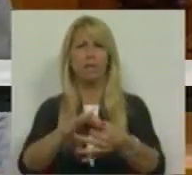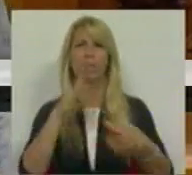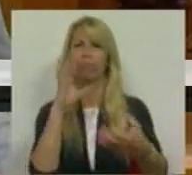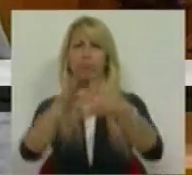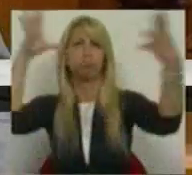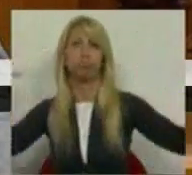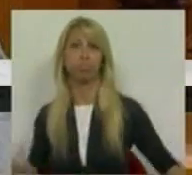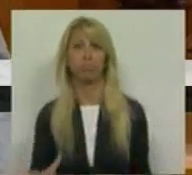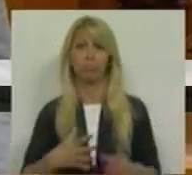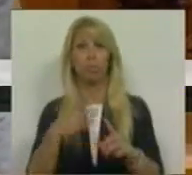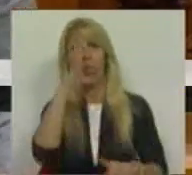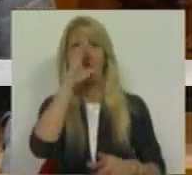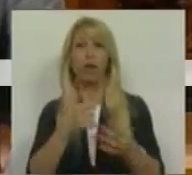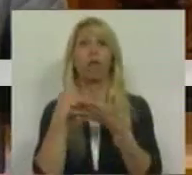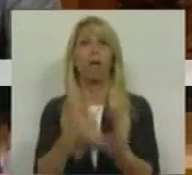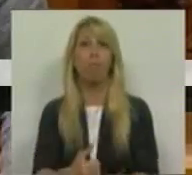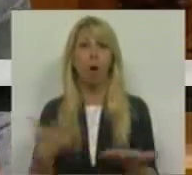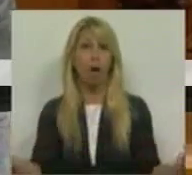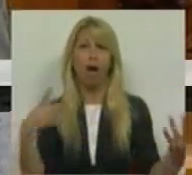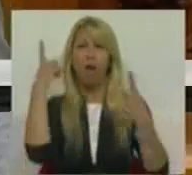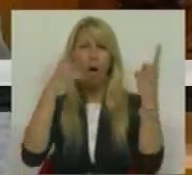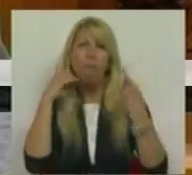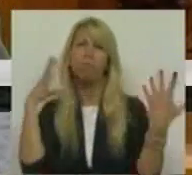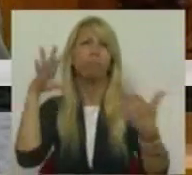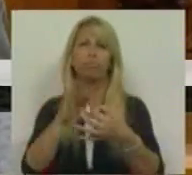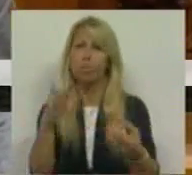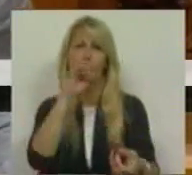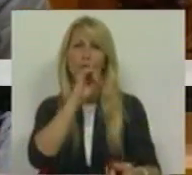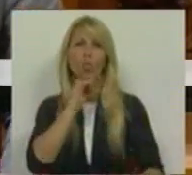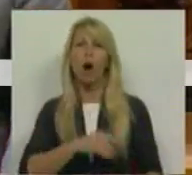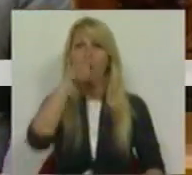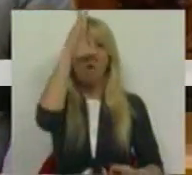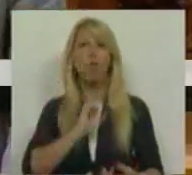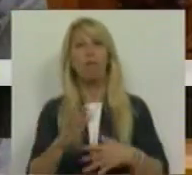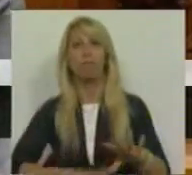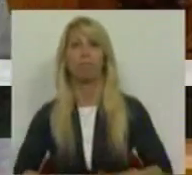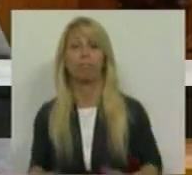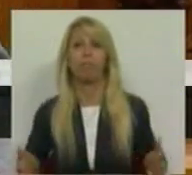Irracional é a política deste Governo. É irracional porque corta nas pessoas,